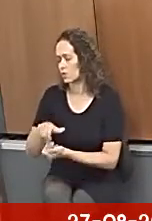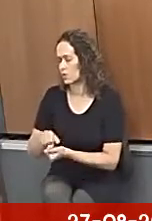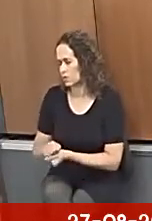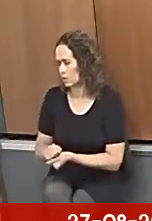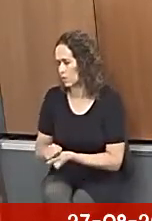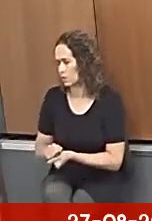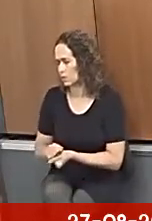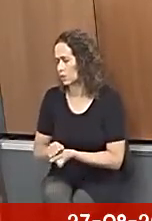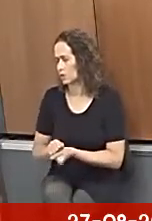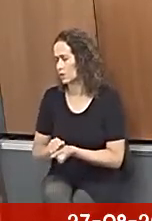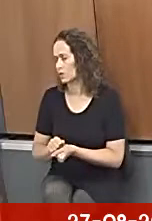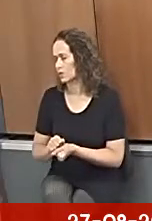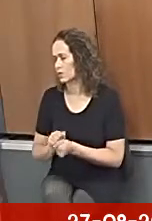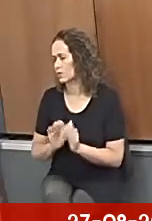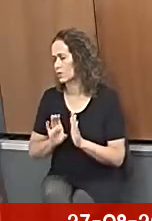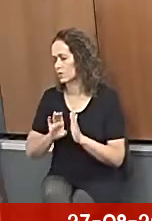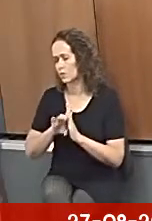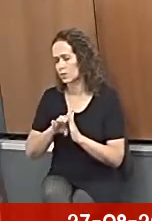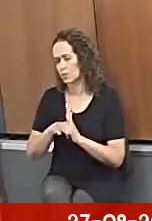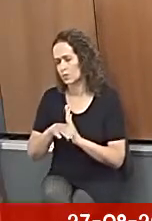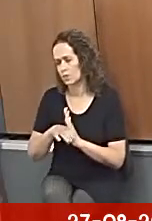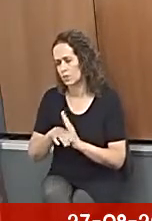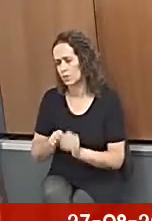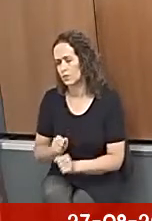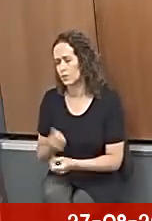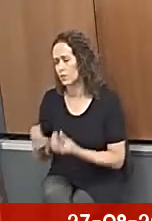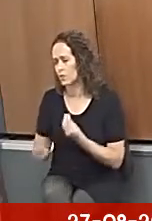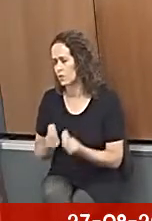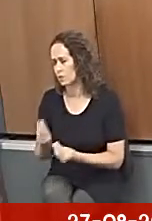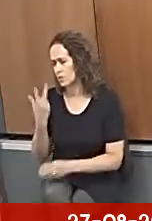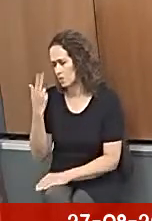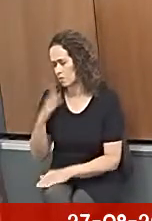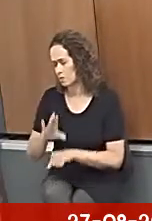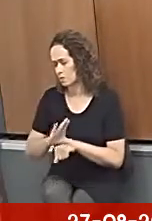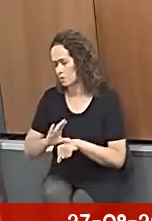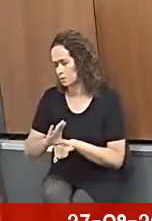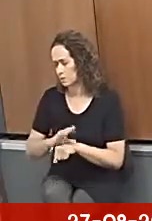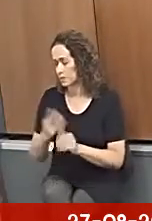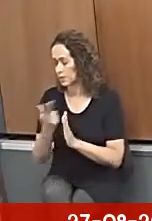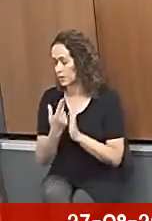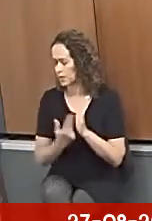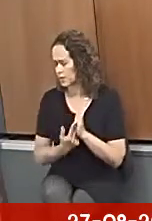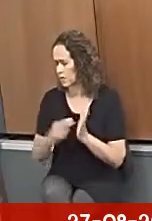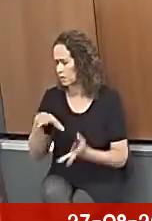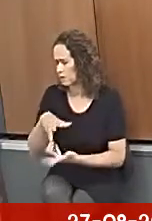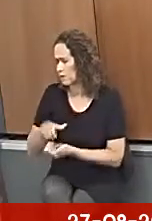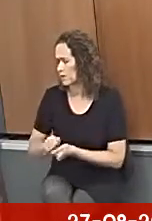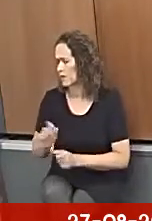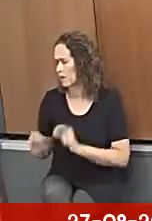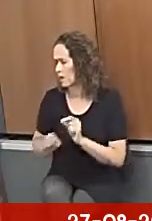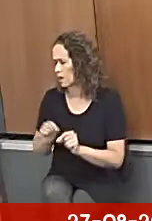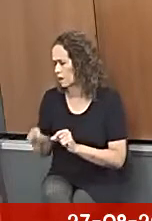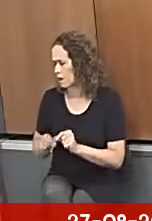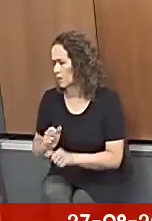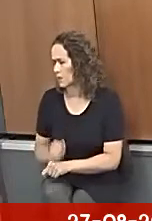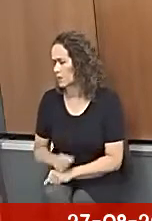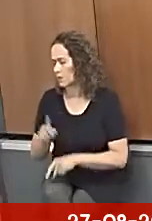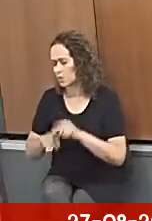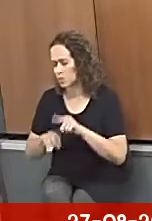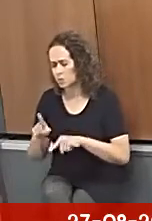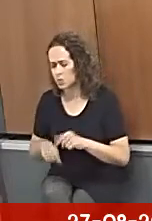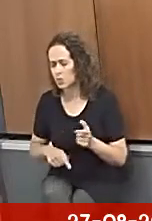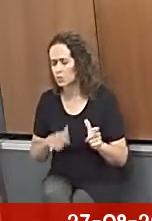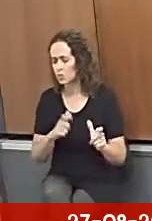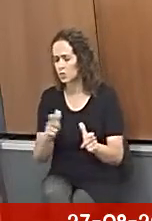que é recepcionado igual disso como norma constitucional desenho universal significa concepção de produtos ambientes